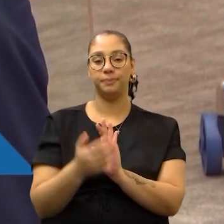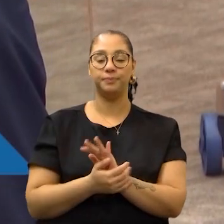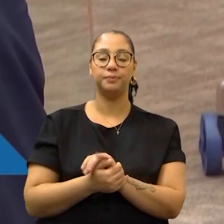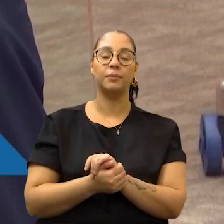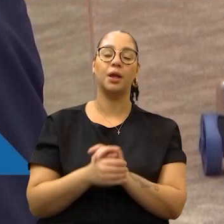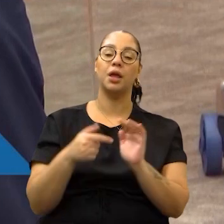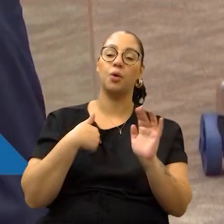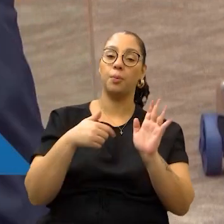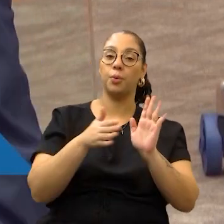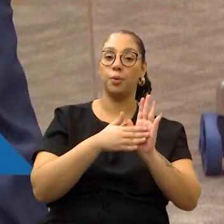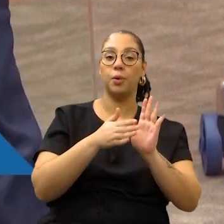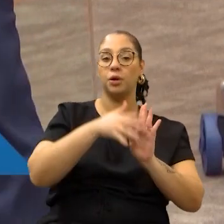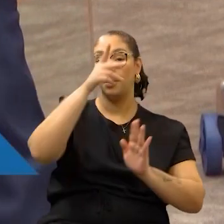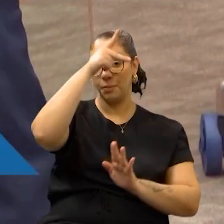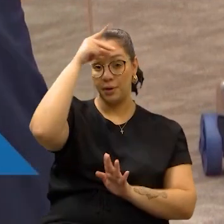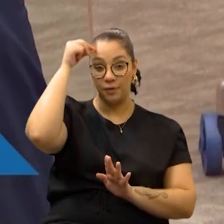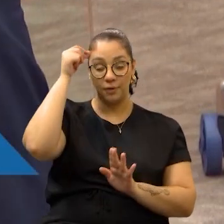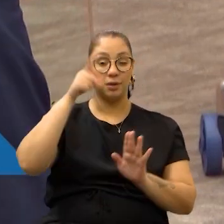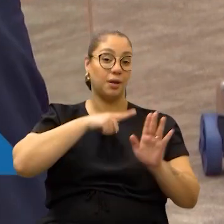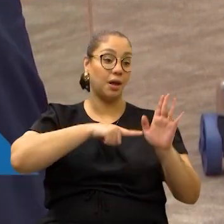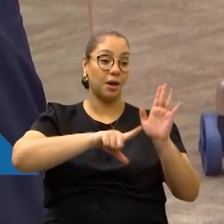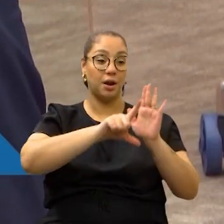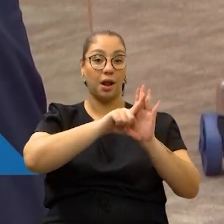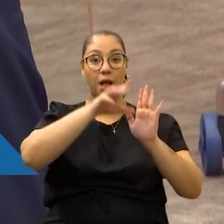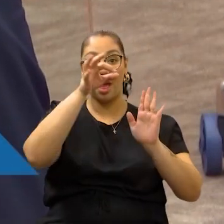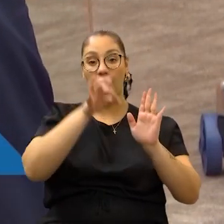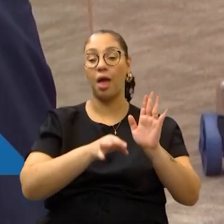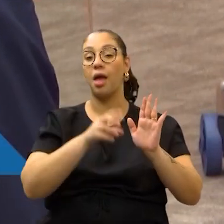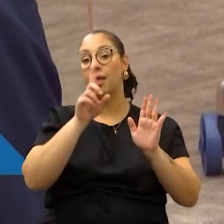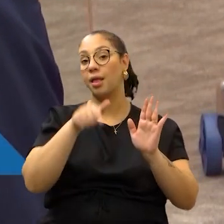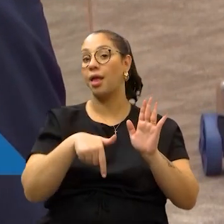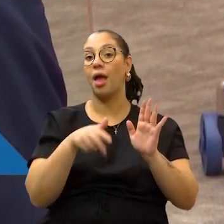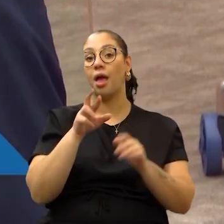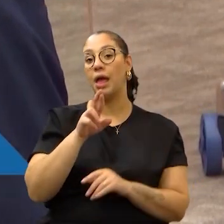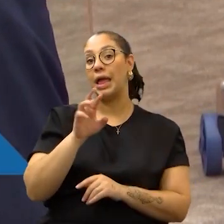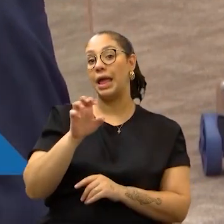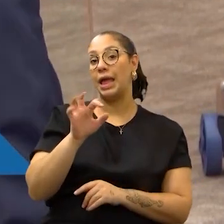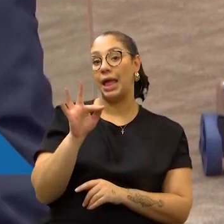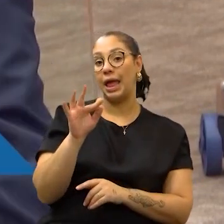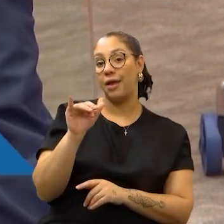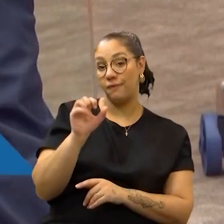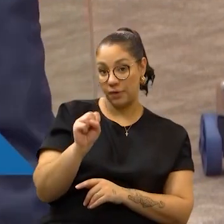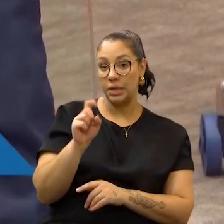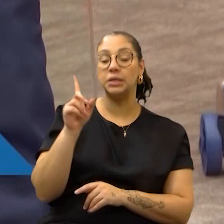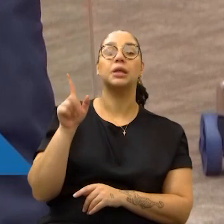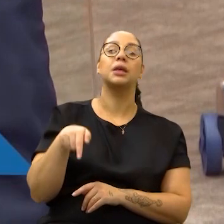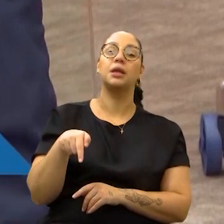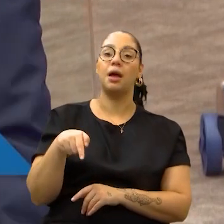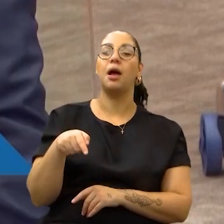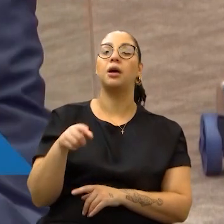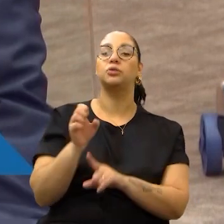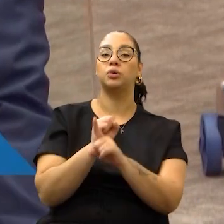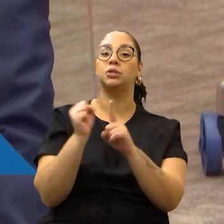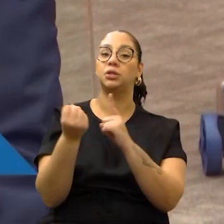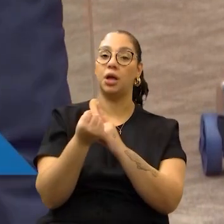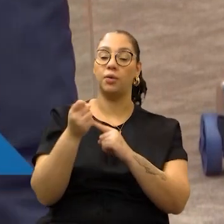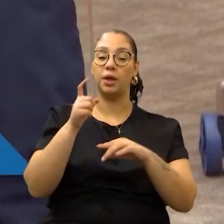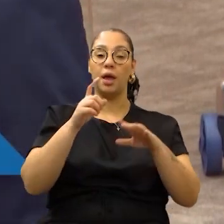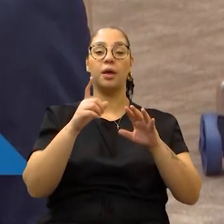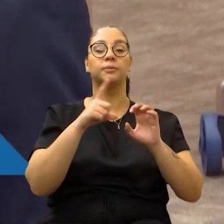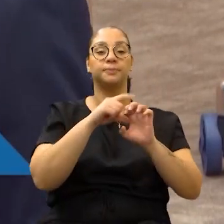forma que o prefeito possa ter a legalidade, que fazer de forma um refis agora nesse momento social, que é justamente